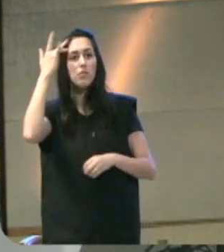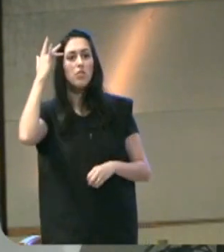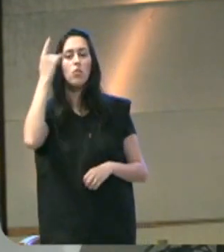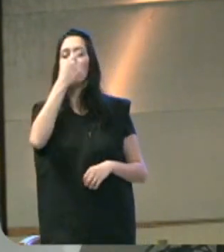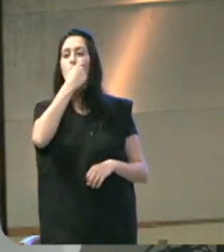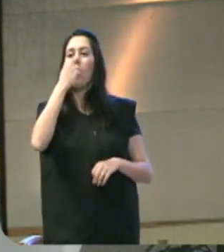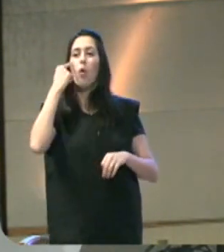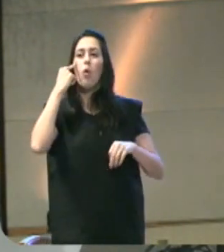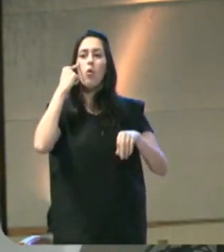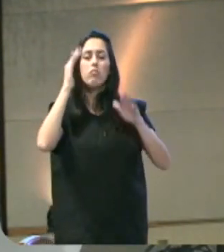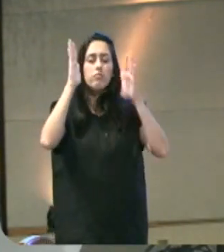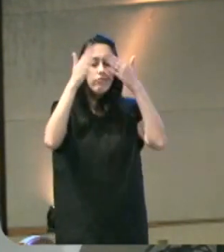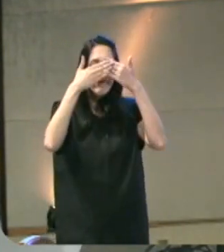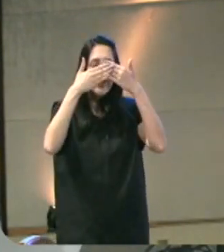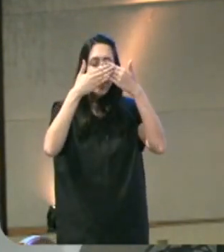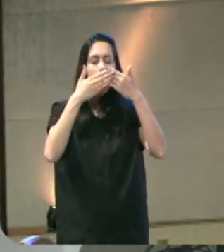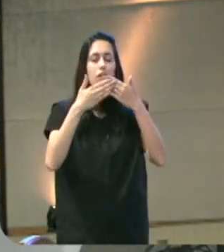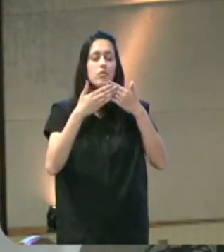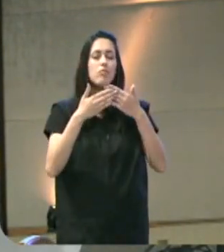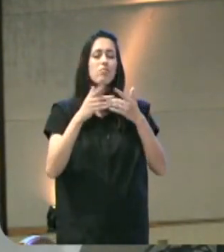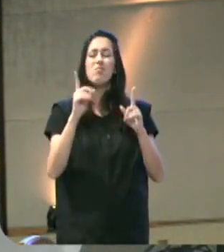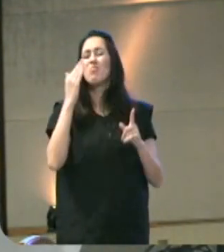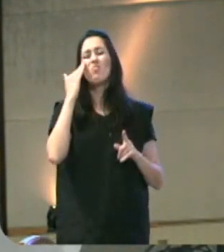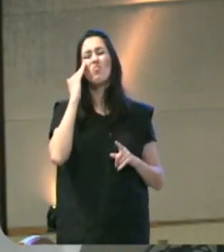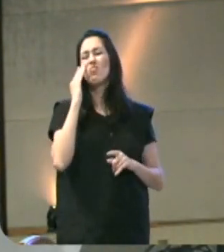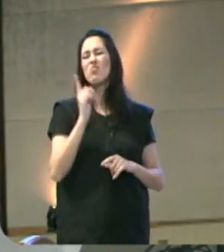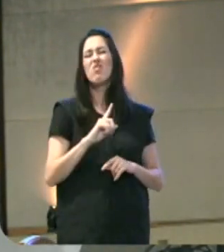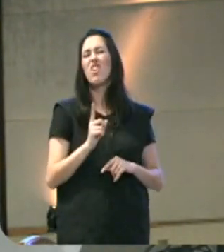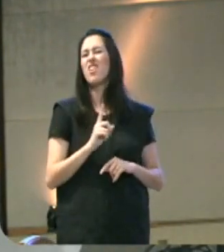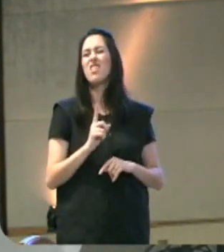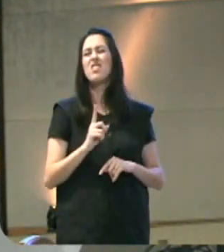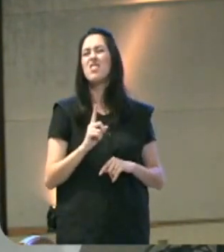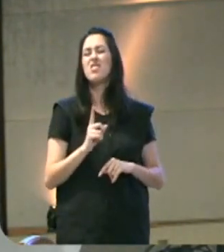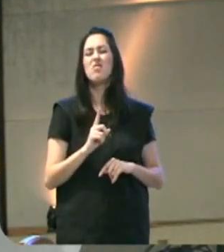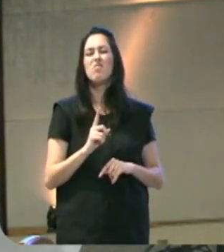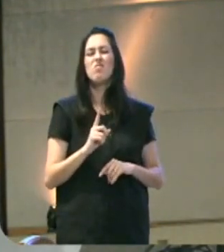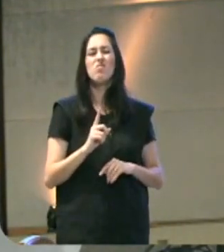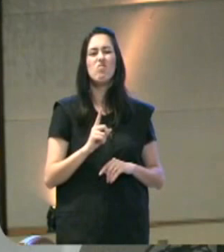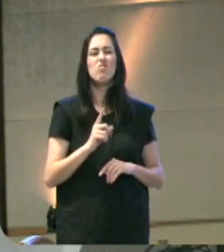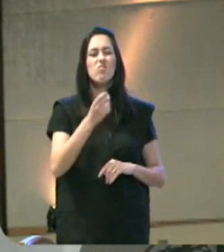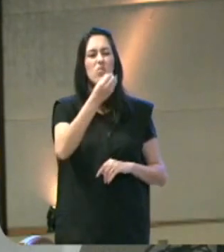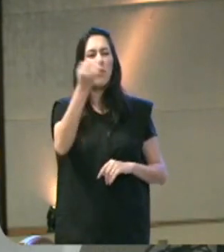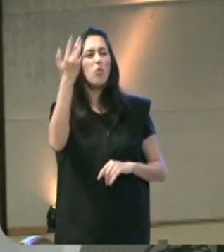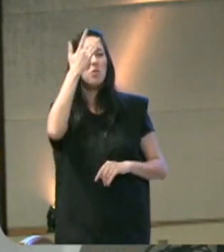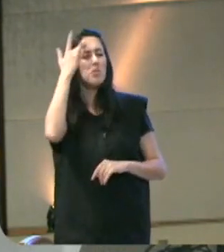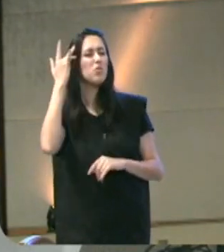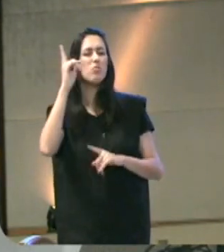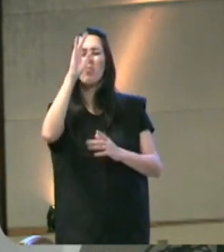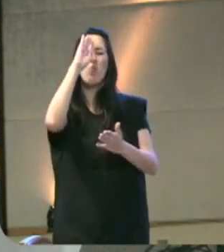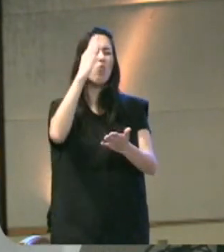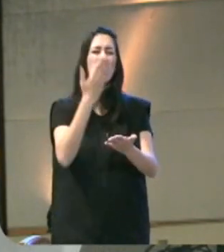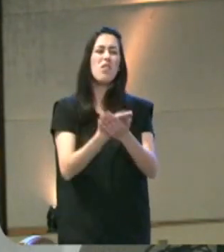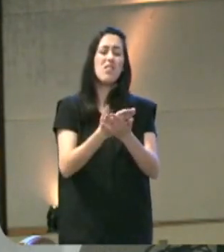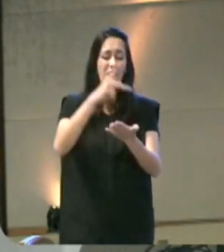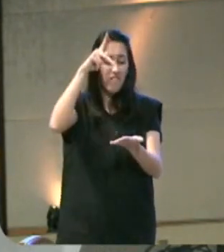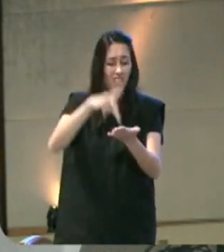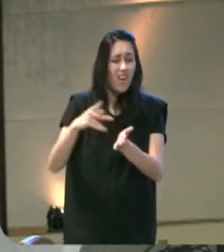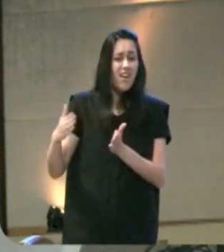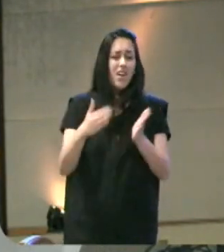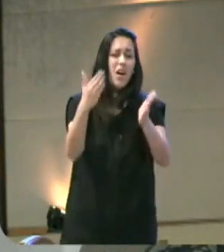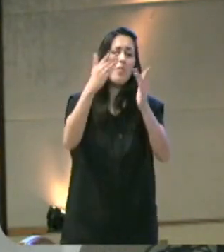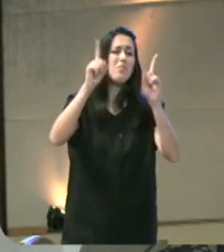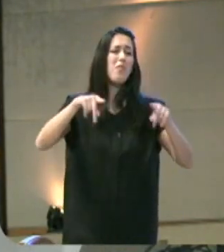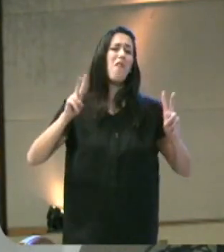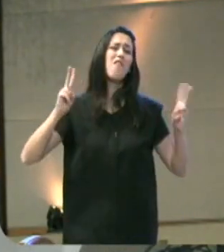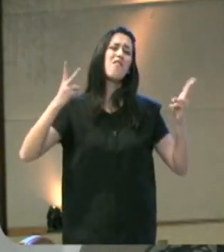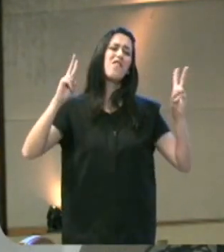fechados e não sabem, e não entendem, e não creem no verdadeiro caminho da vitória,